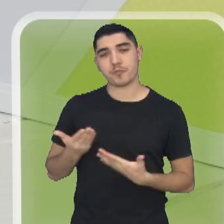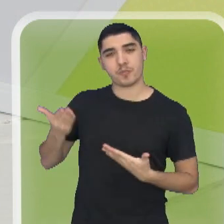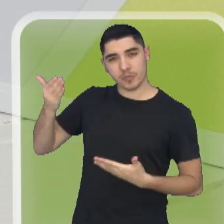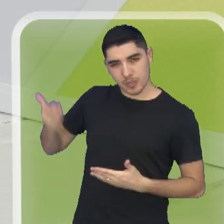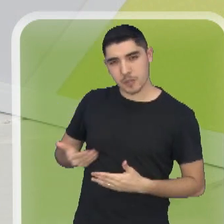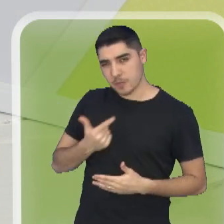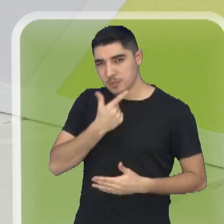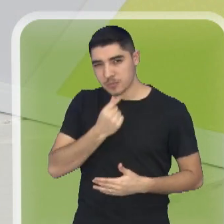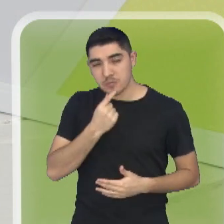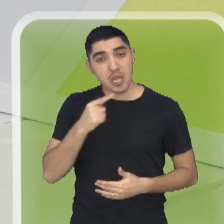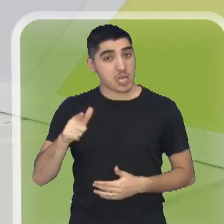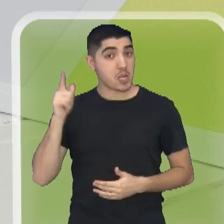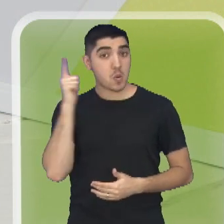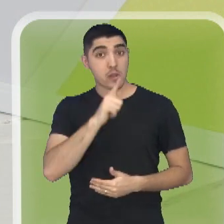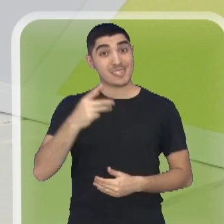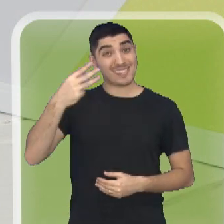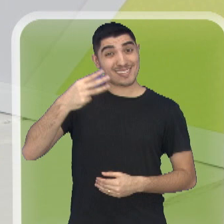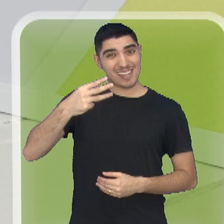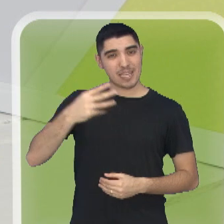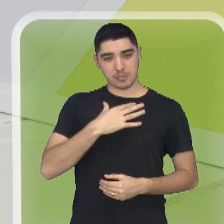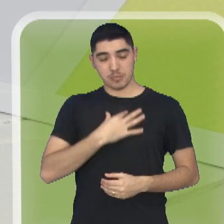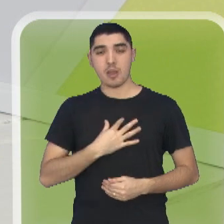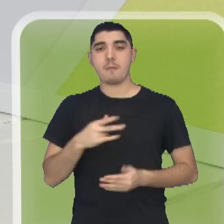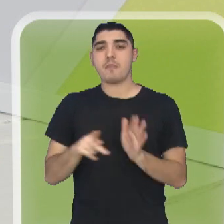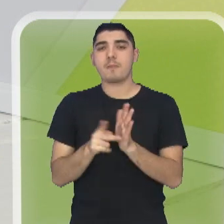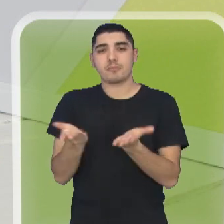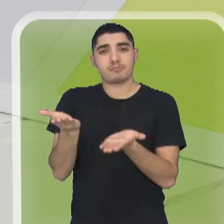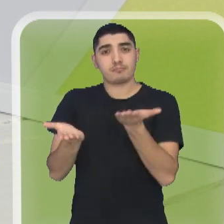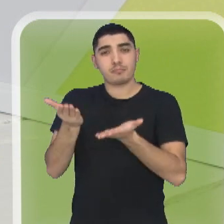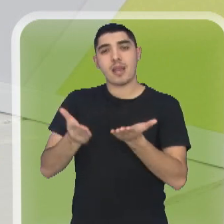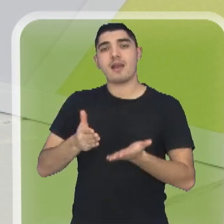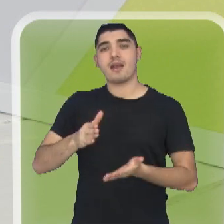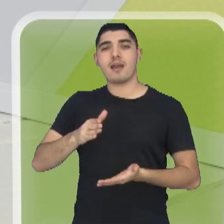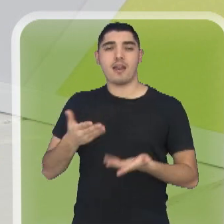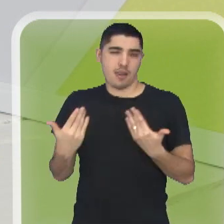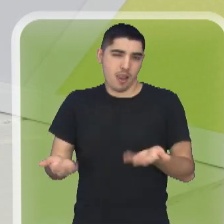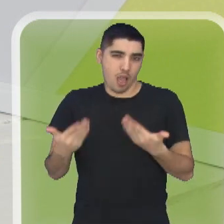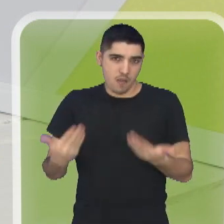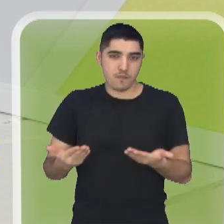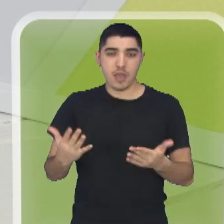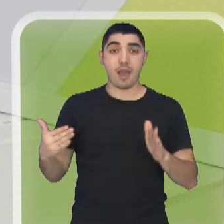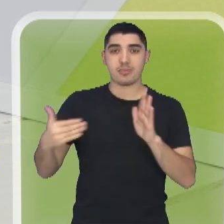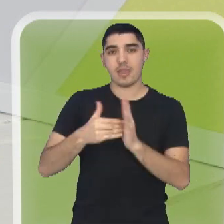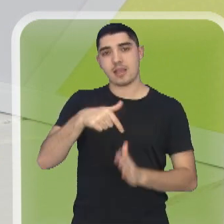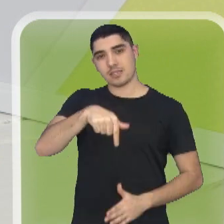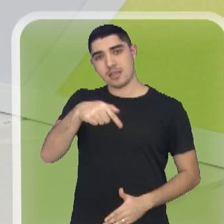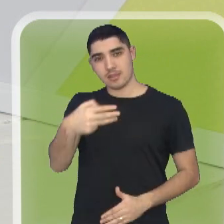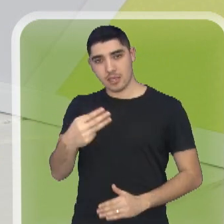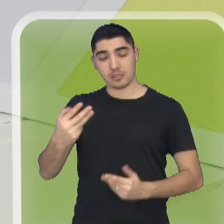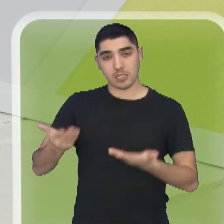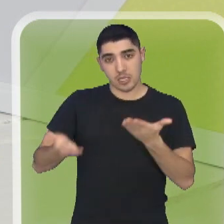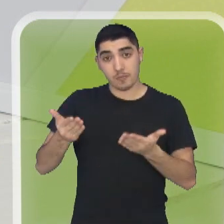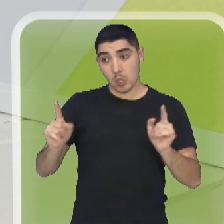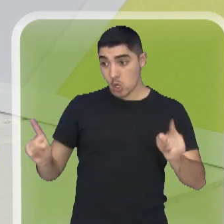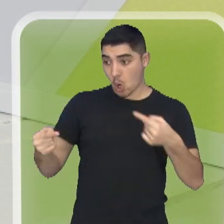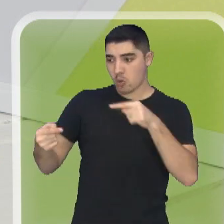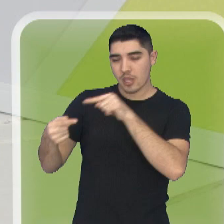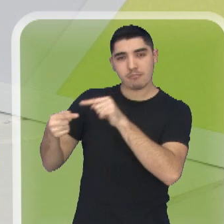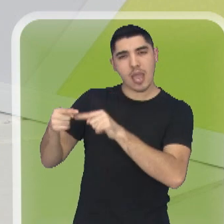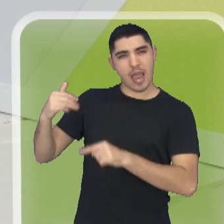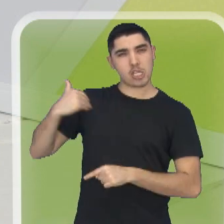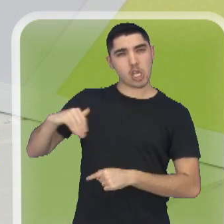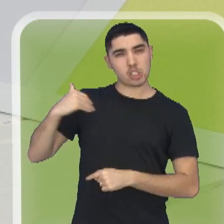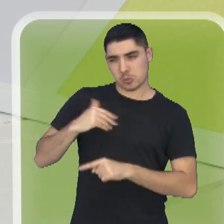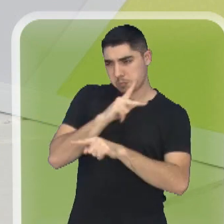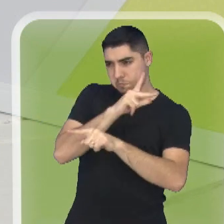ficou na terceira colocação na categoria peso leve masculino até 73 quilos, vencendo o argentino Karim